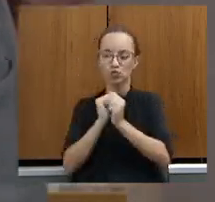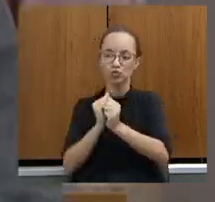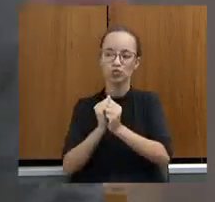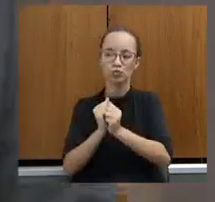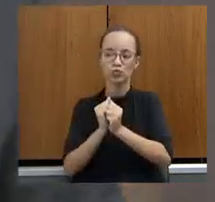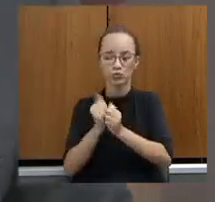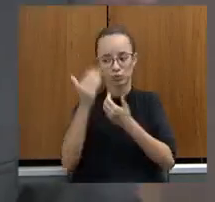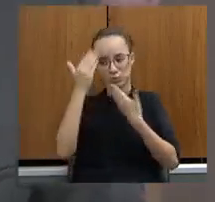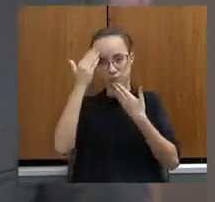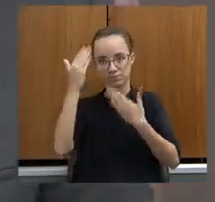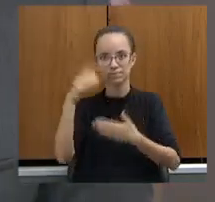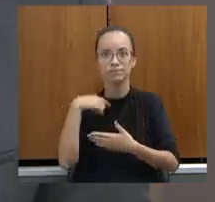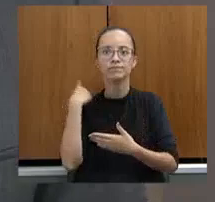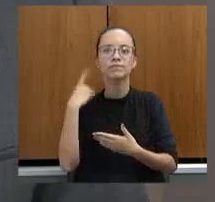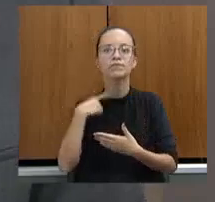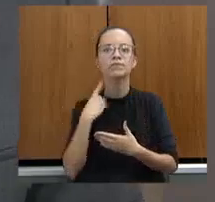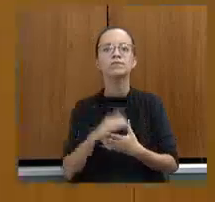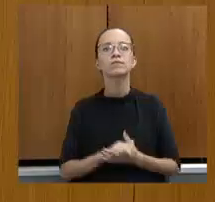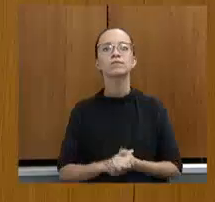Deputado